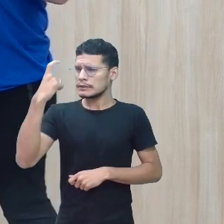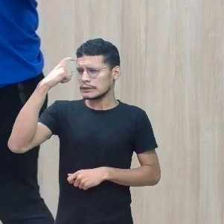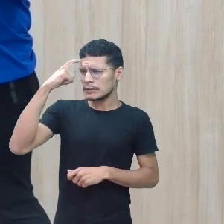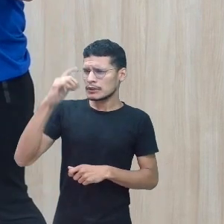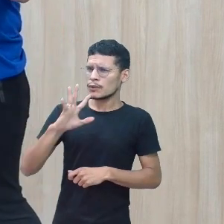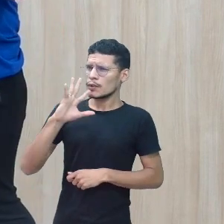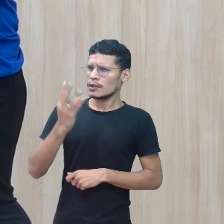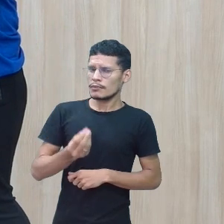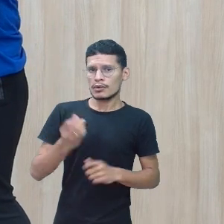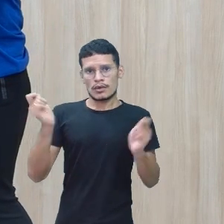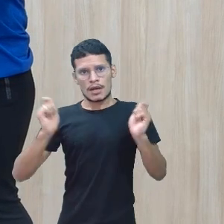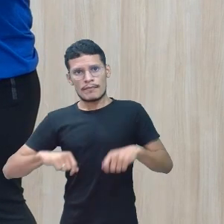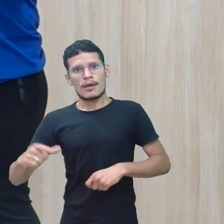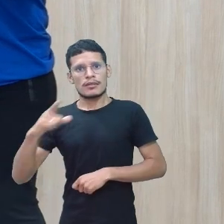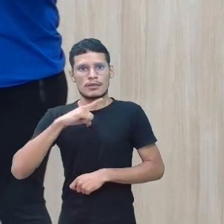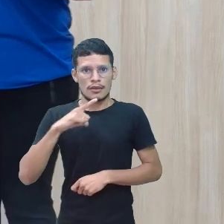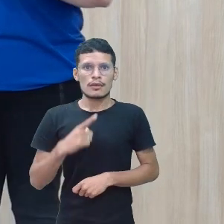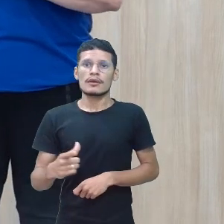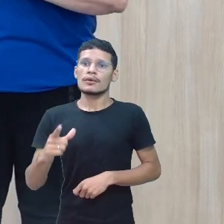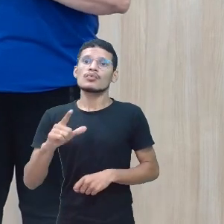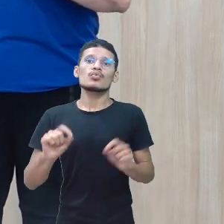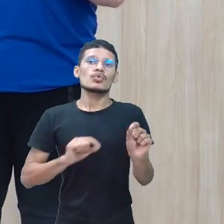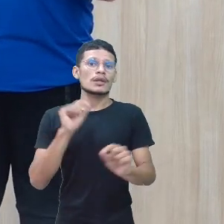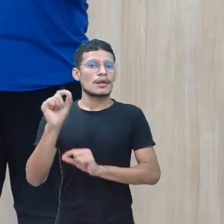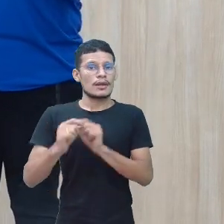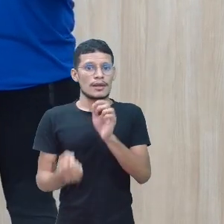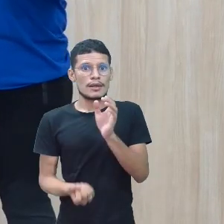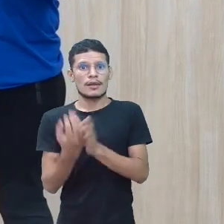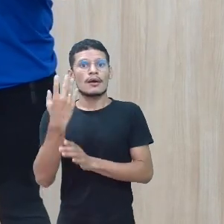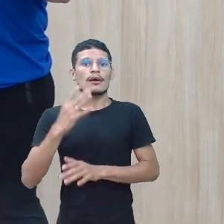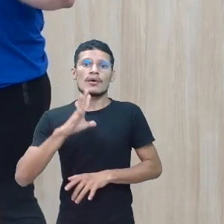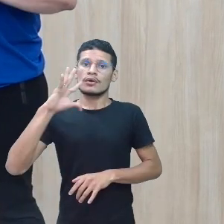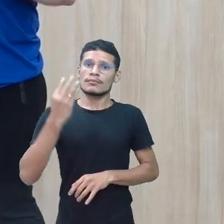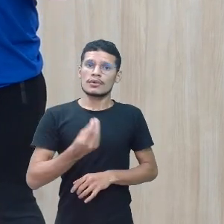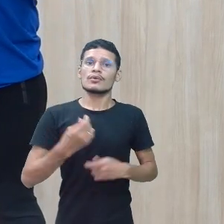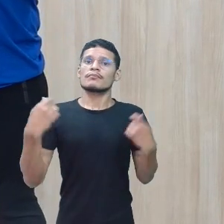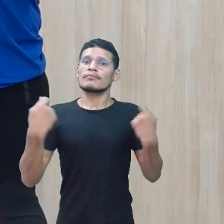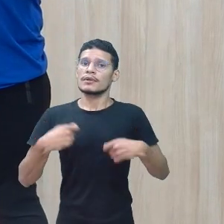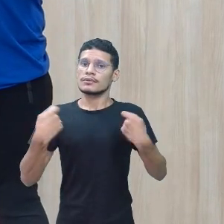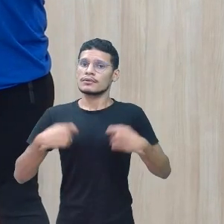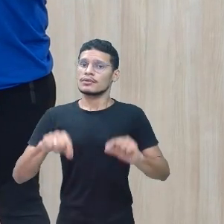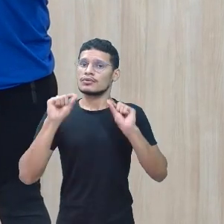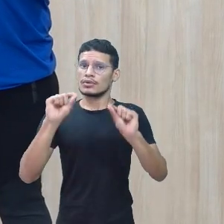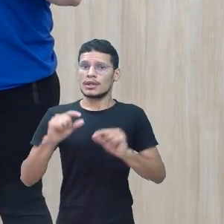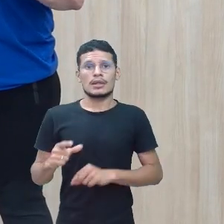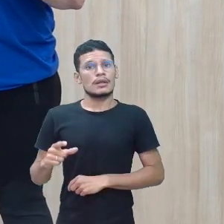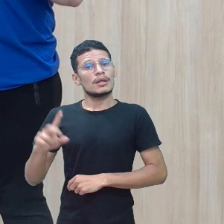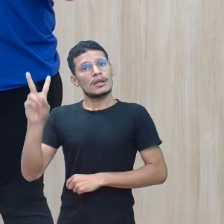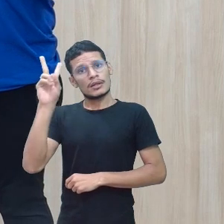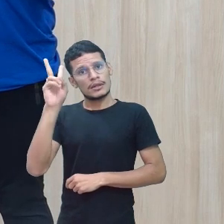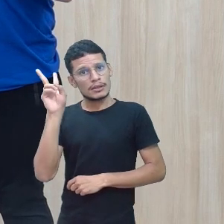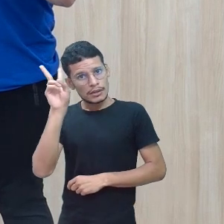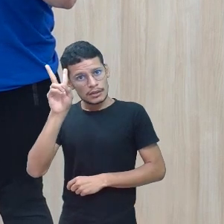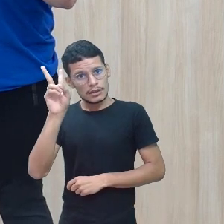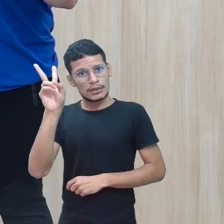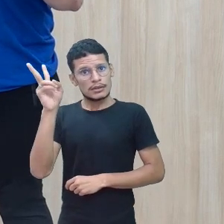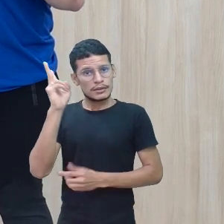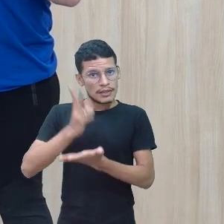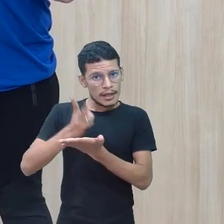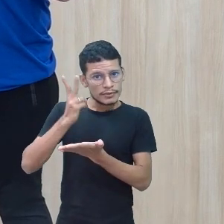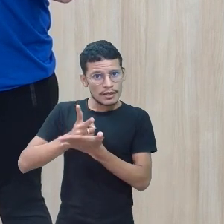verbo gerar, construir, é necessário, não é, estarmos lendo,